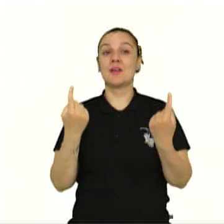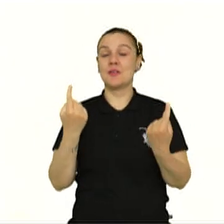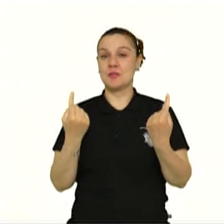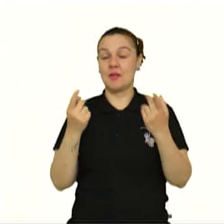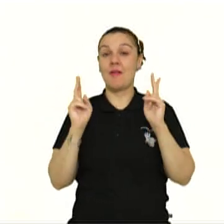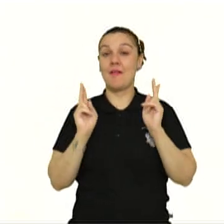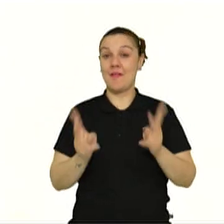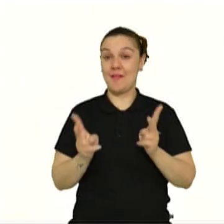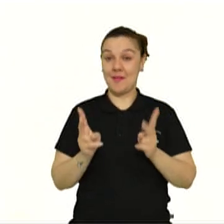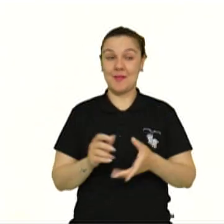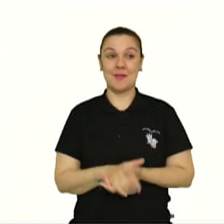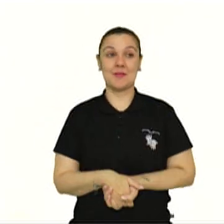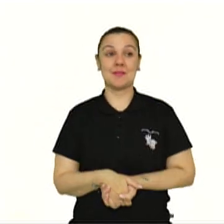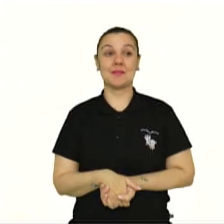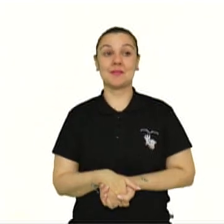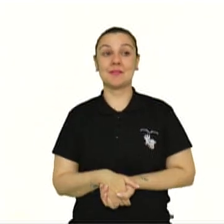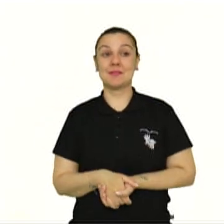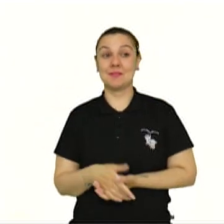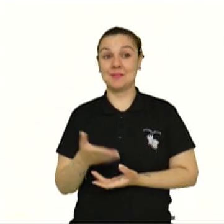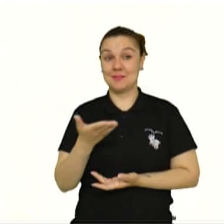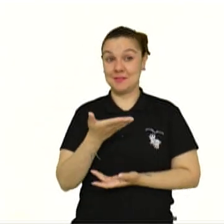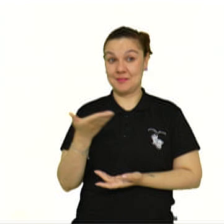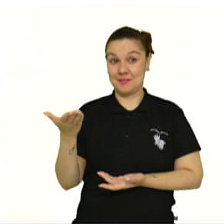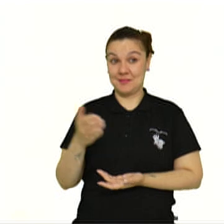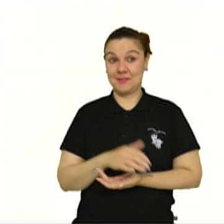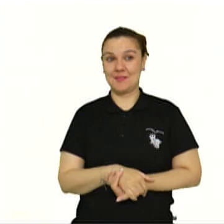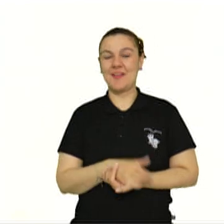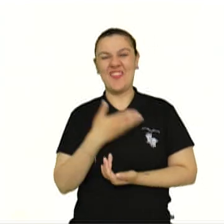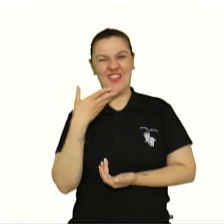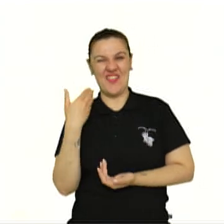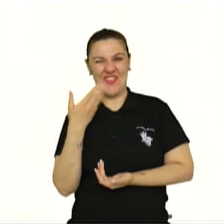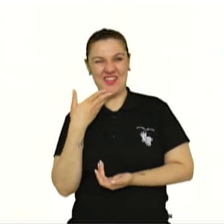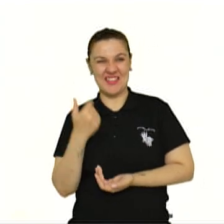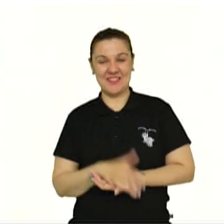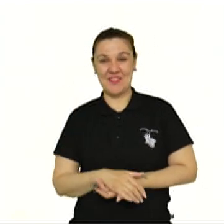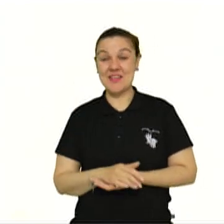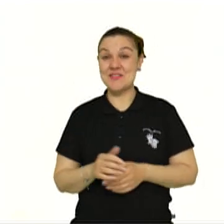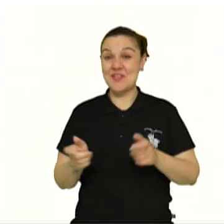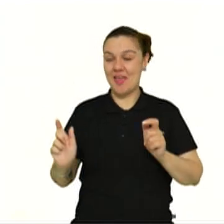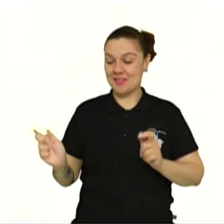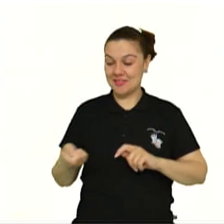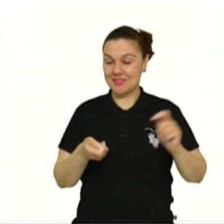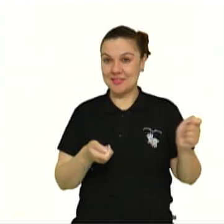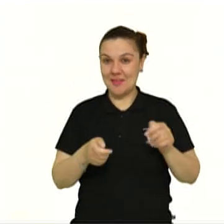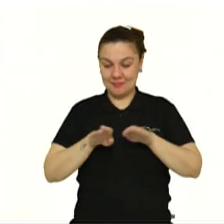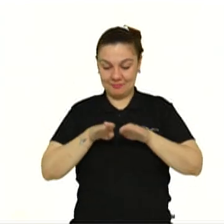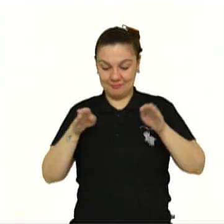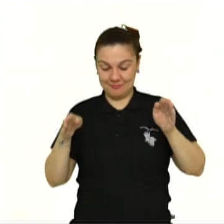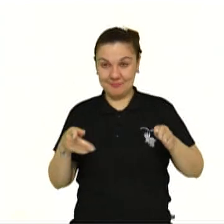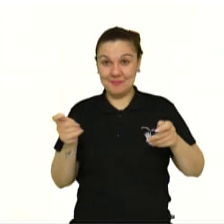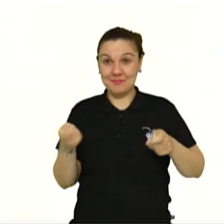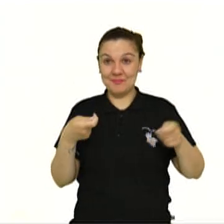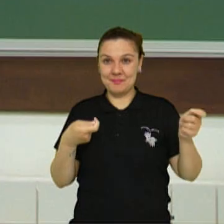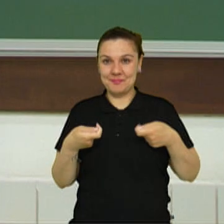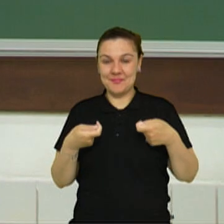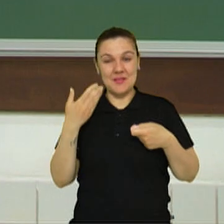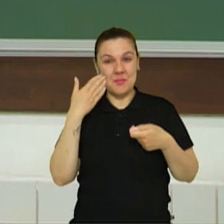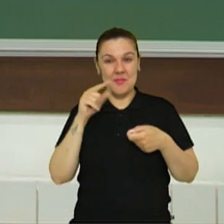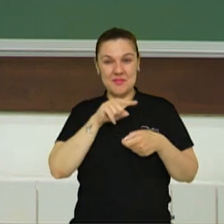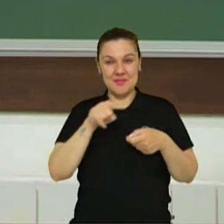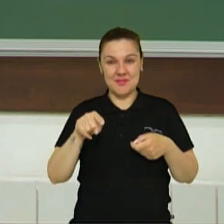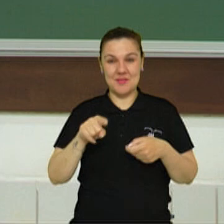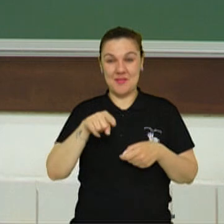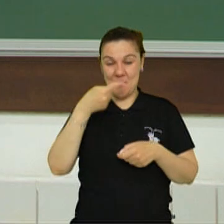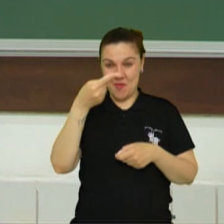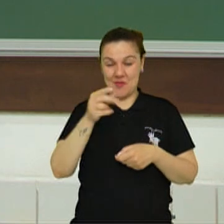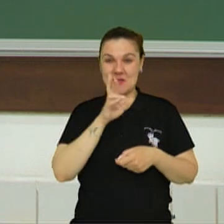mesma modalidade, né? Vocês podem ver, ficou fácil aqui, que é tênis de mesa. Então, eu quero saber quem são esses dois. Próxima aula eu trago a resposta